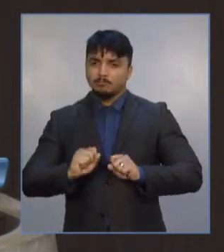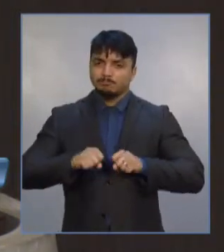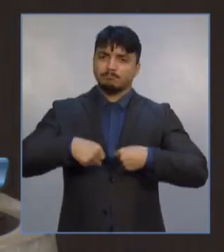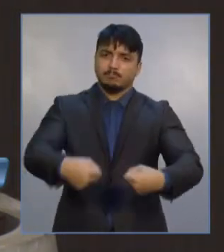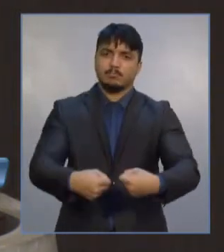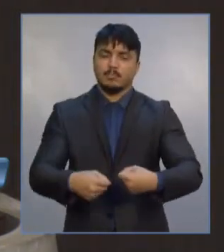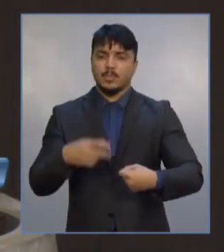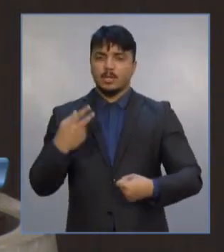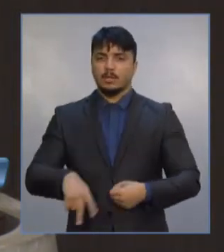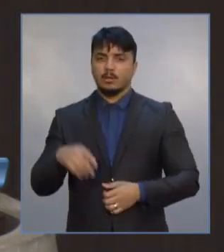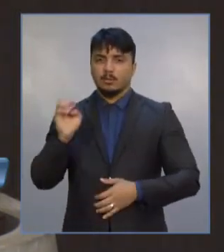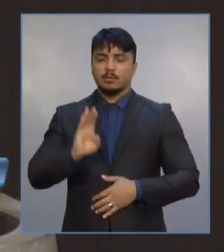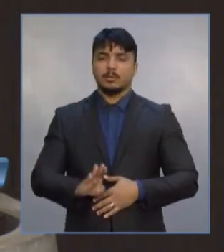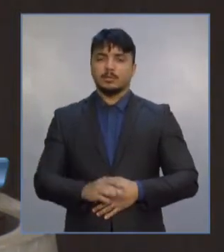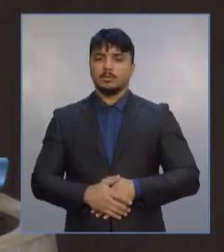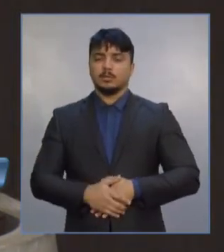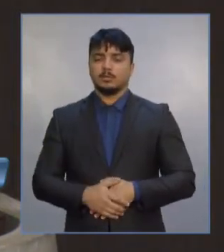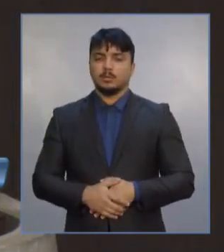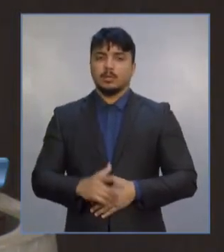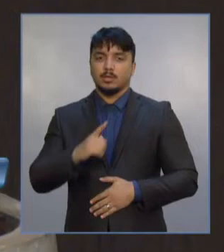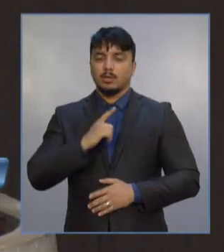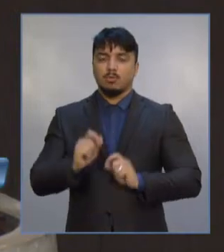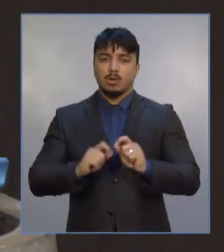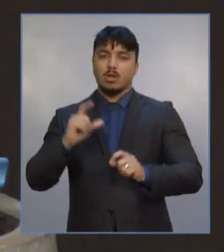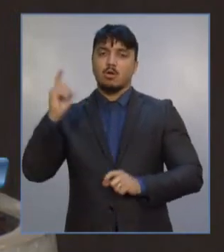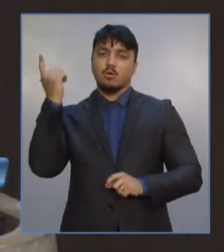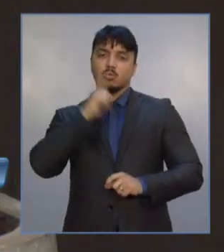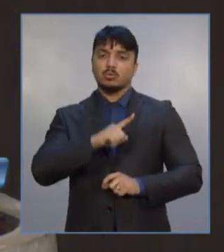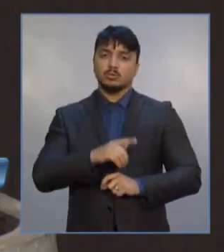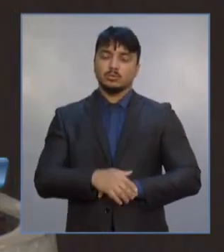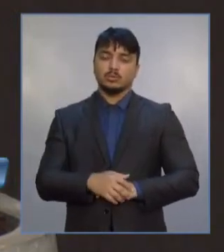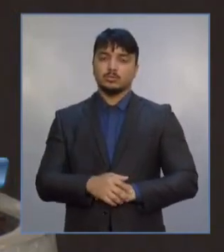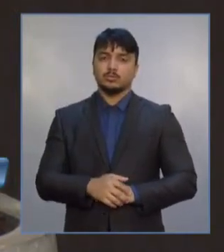a altivez do povo brasileiro que conseguiu